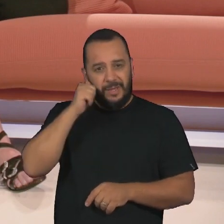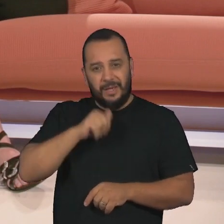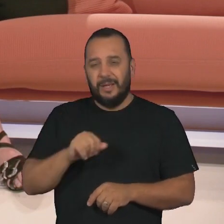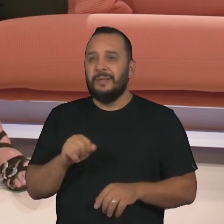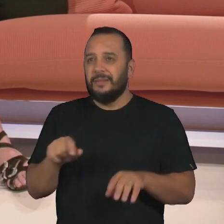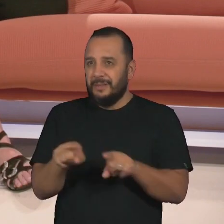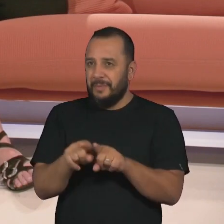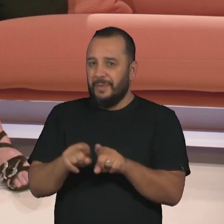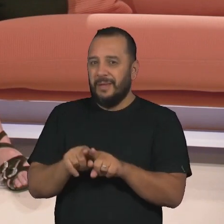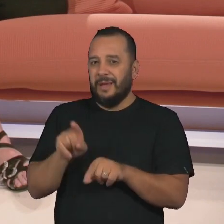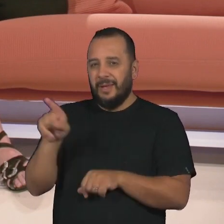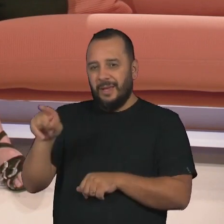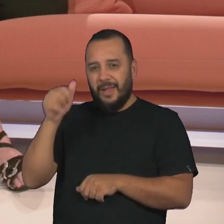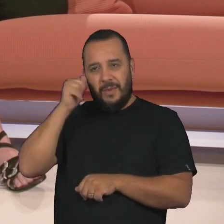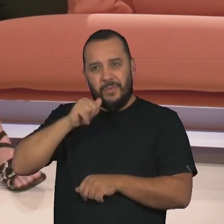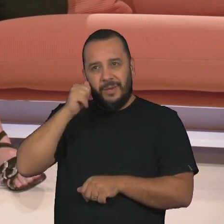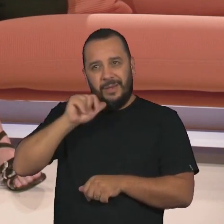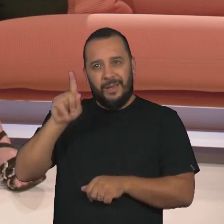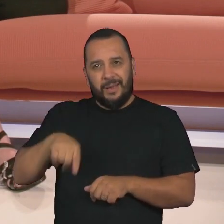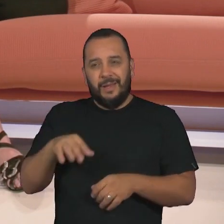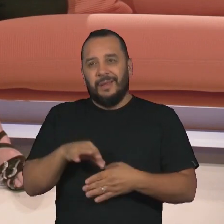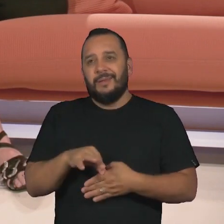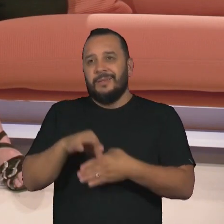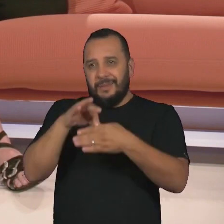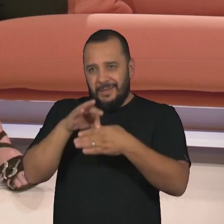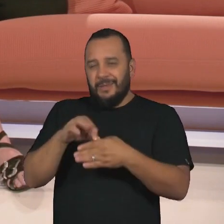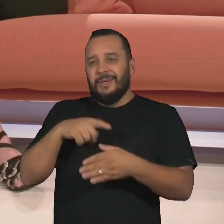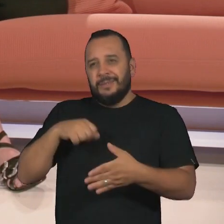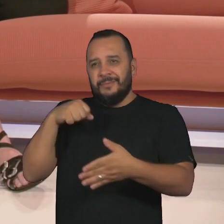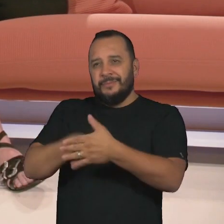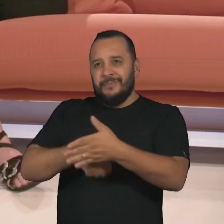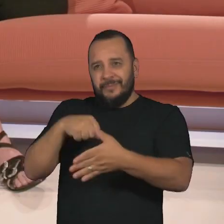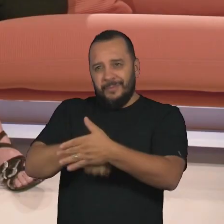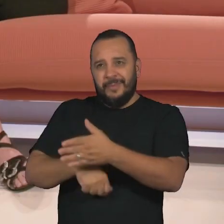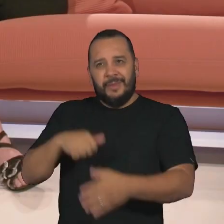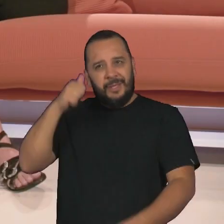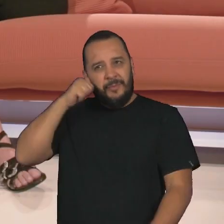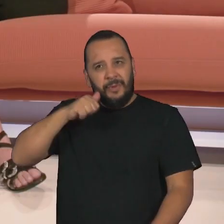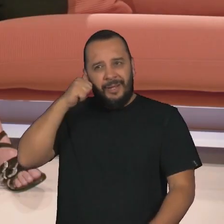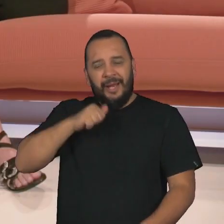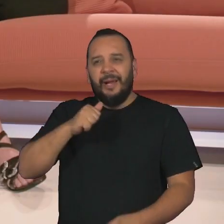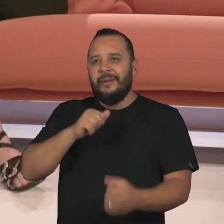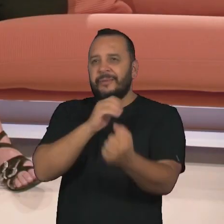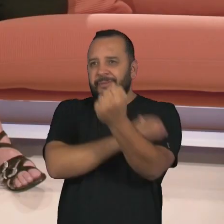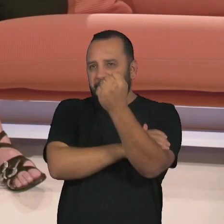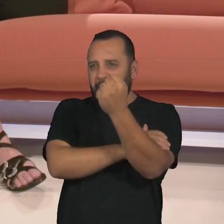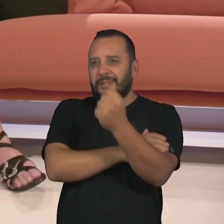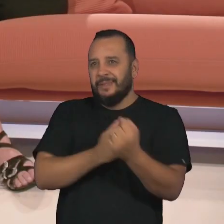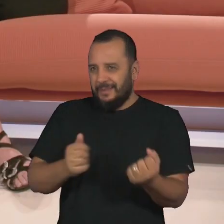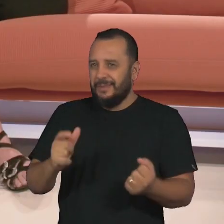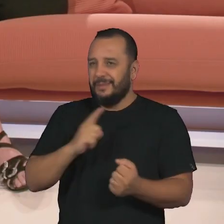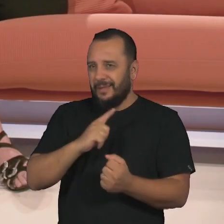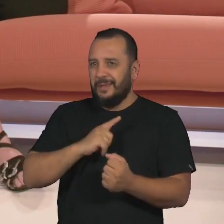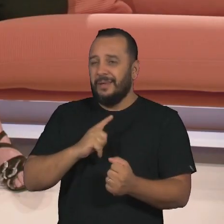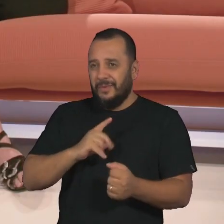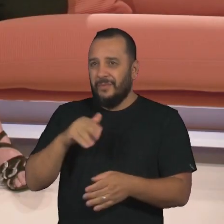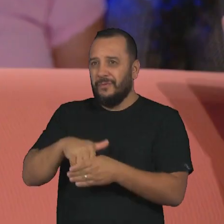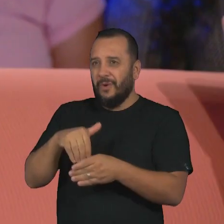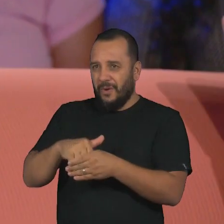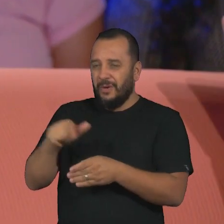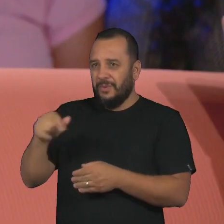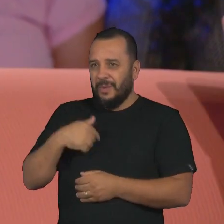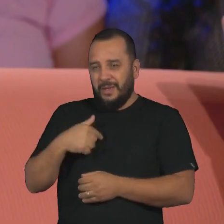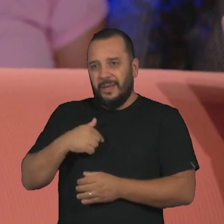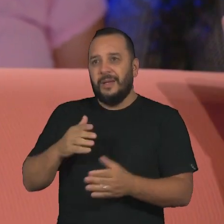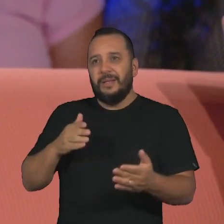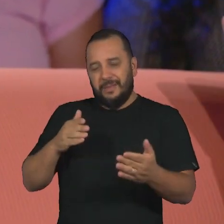ela ser uma mulher que é uma liderança ativista, feminista. Ela foi eleita pelo voto direto para exercer um